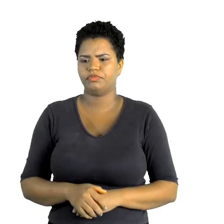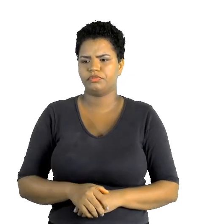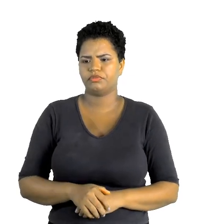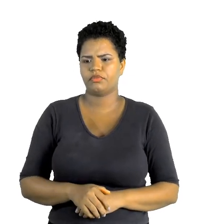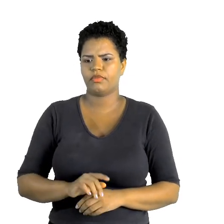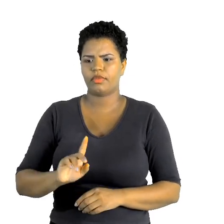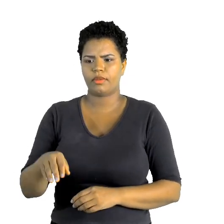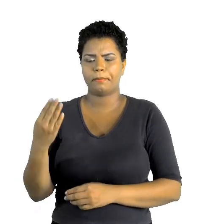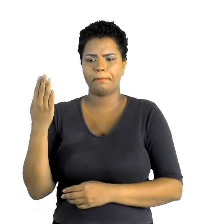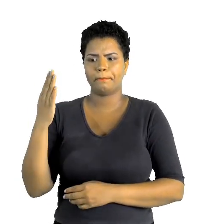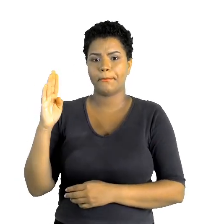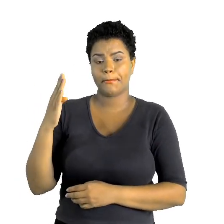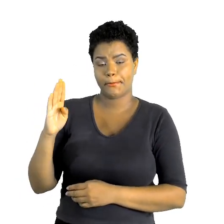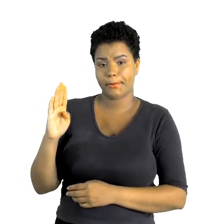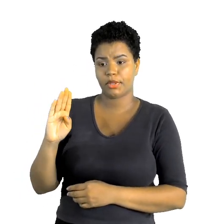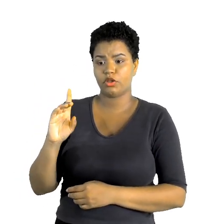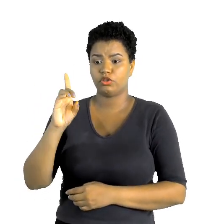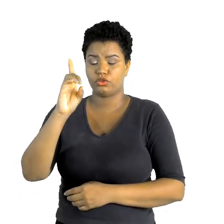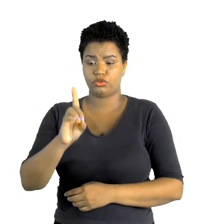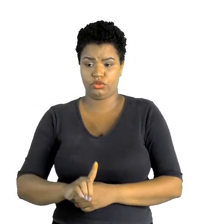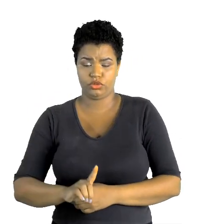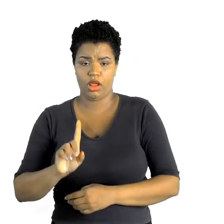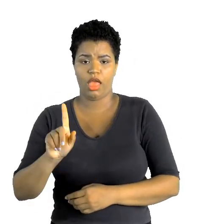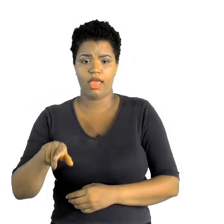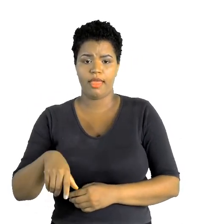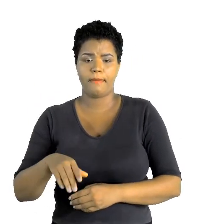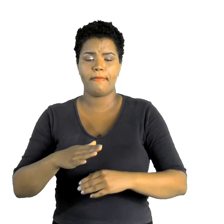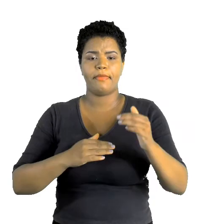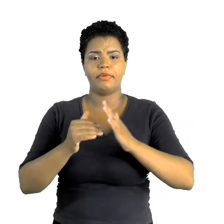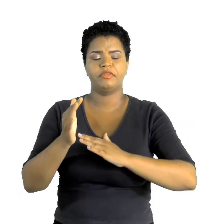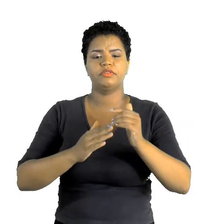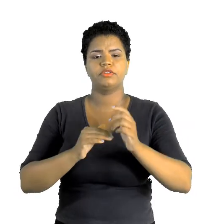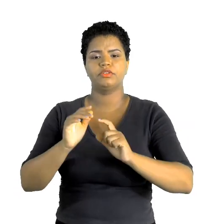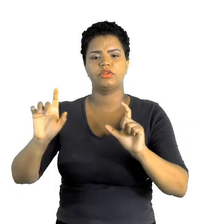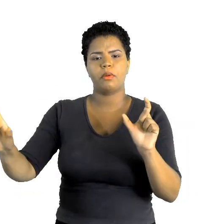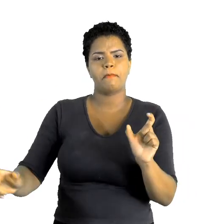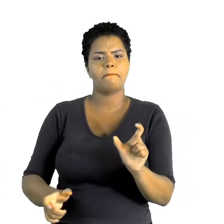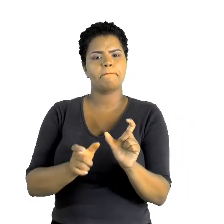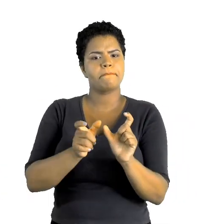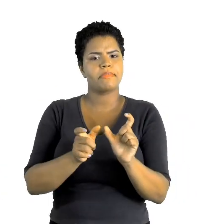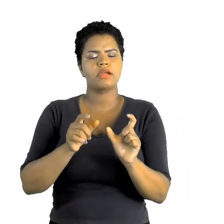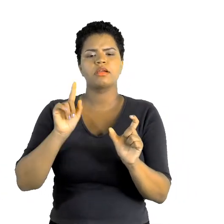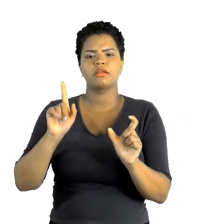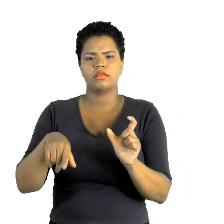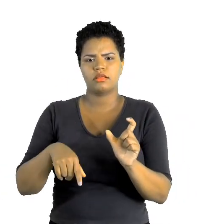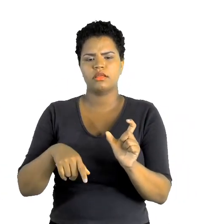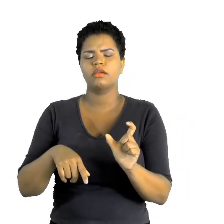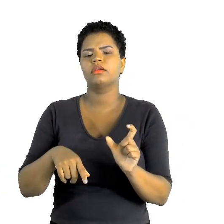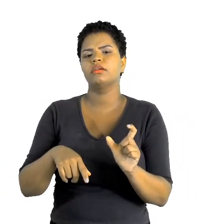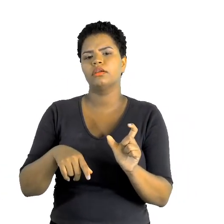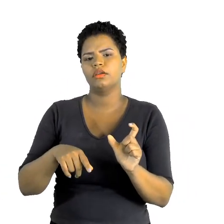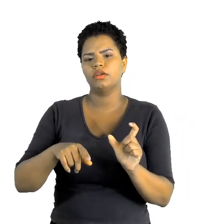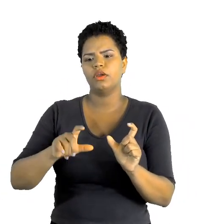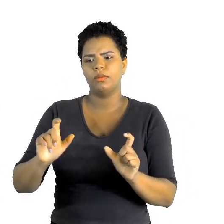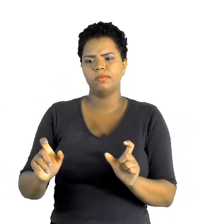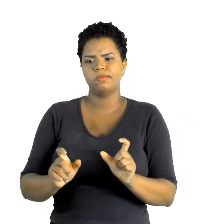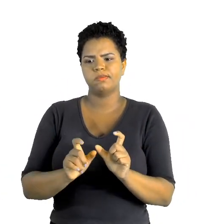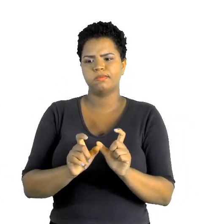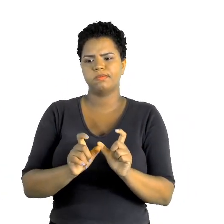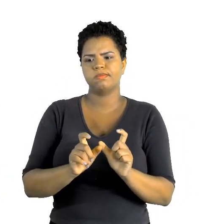são profissões e essas terminações são palavras, são morfemas que acrescentam a